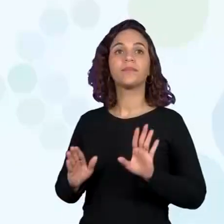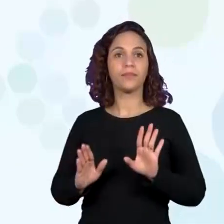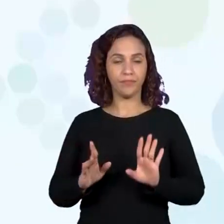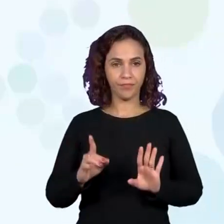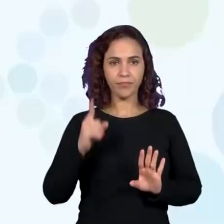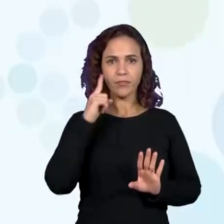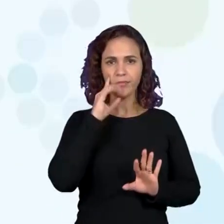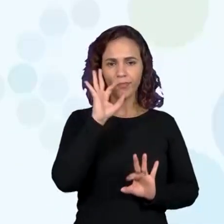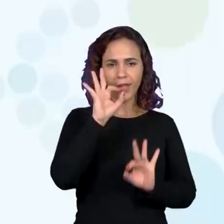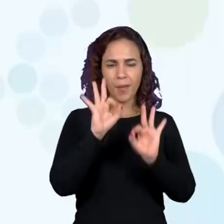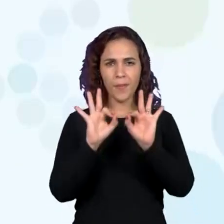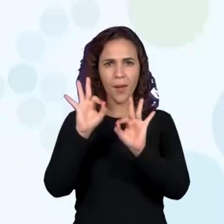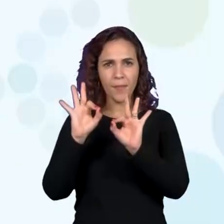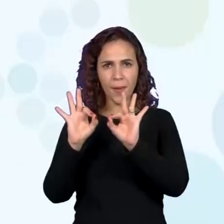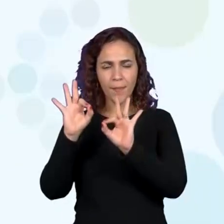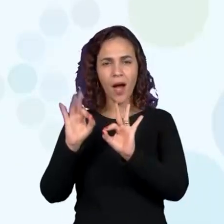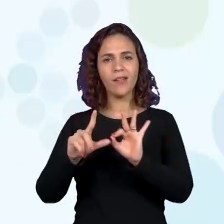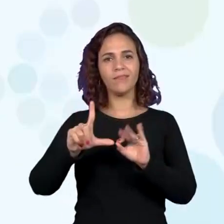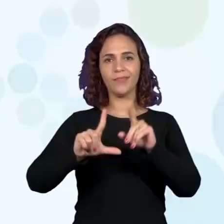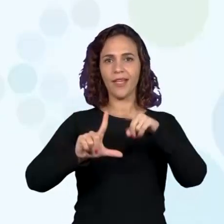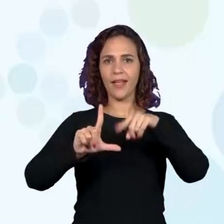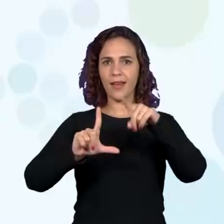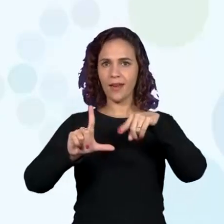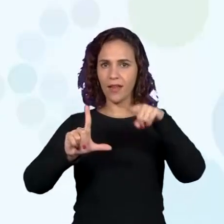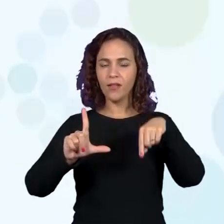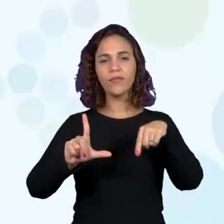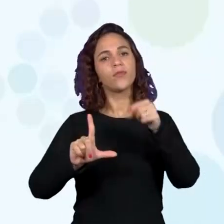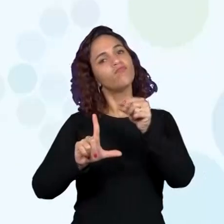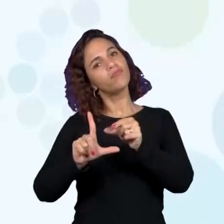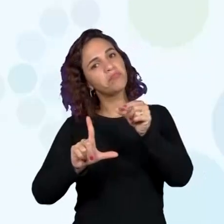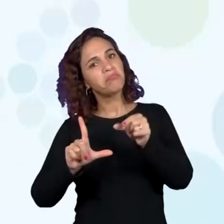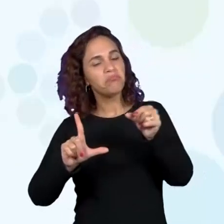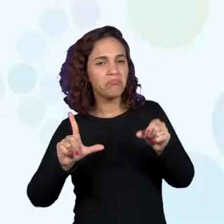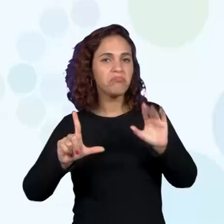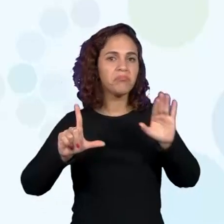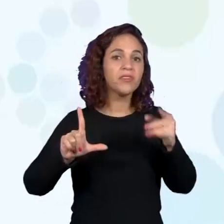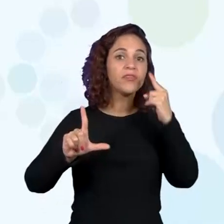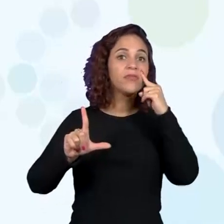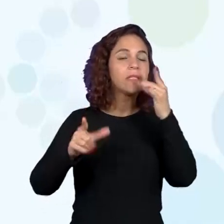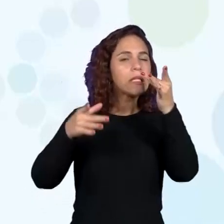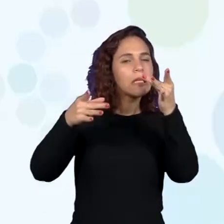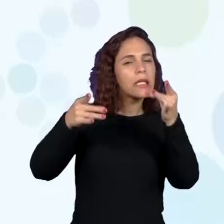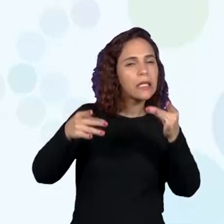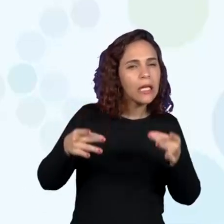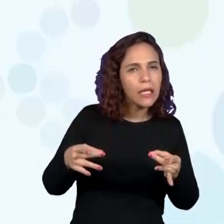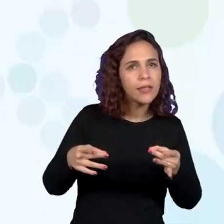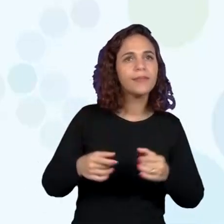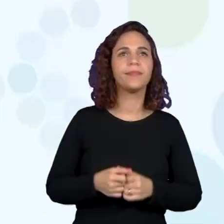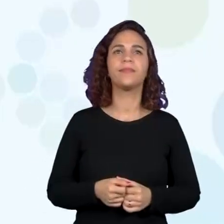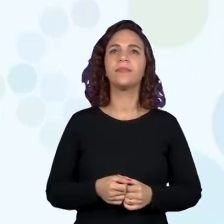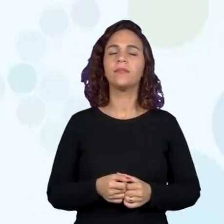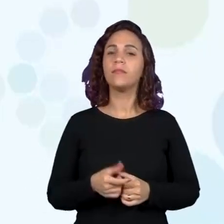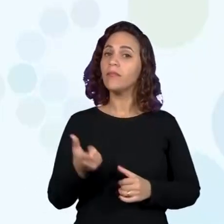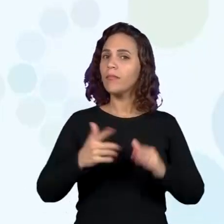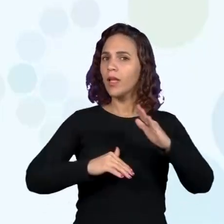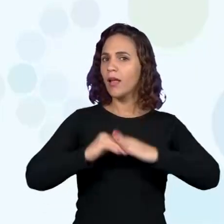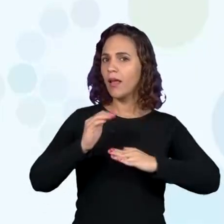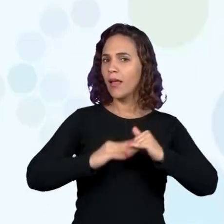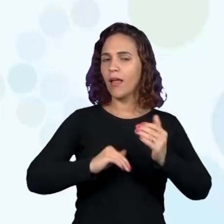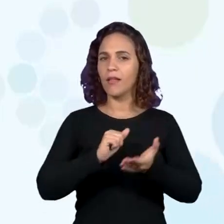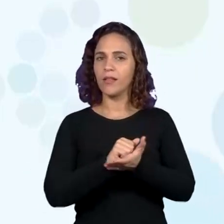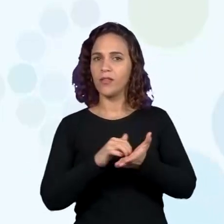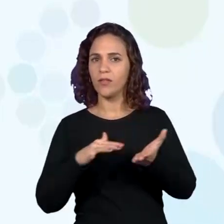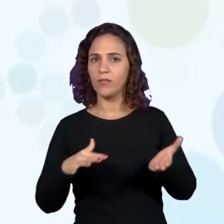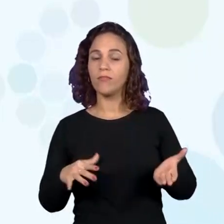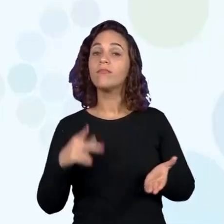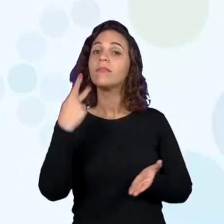a estrutura de um gráfico. Certo. E para isso, né, para se aprofundar ou para fazer mais atividades, eles vão